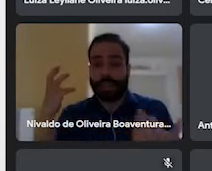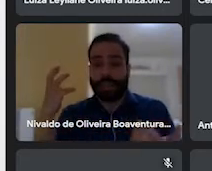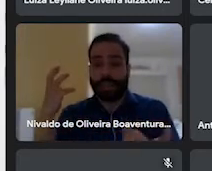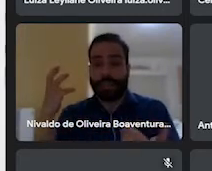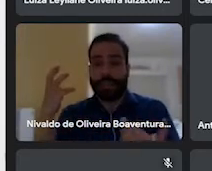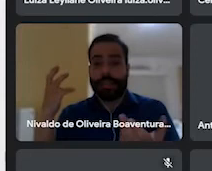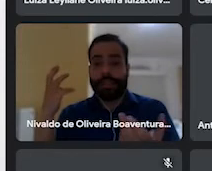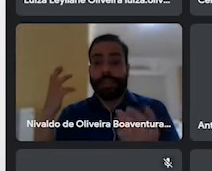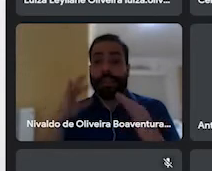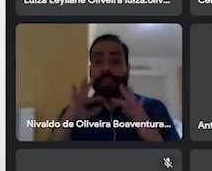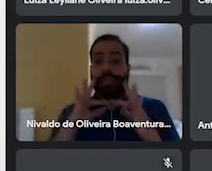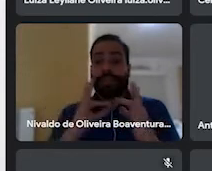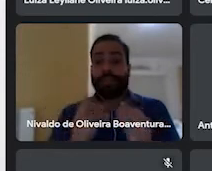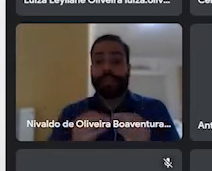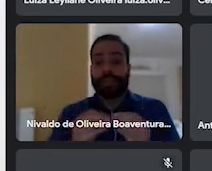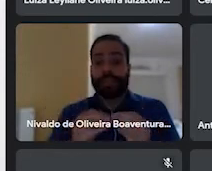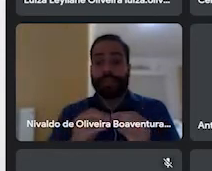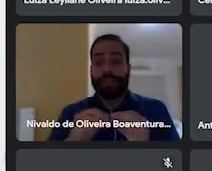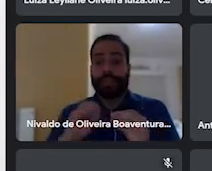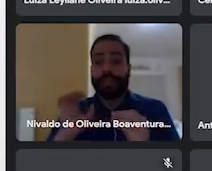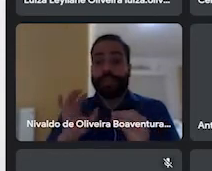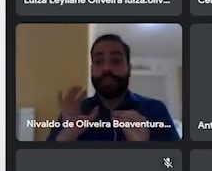é todo evento